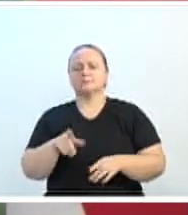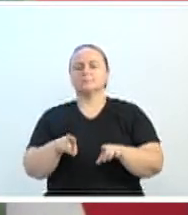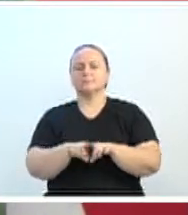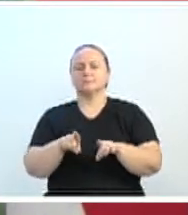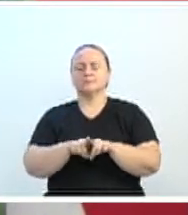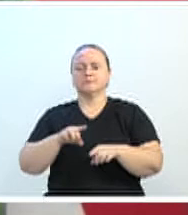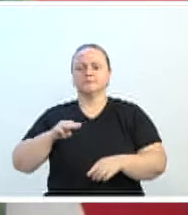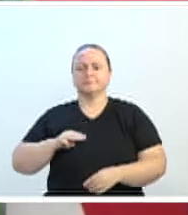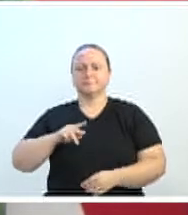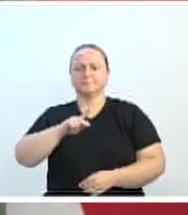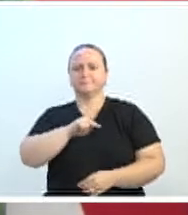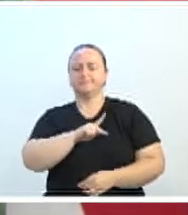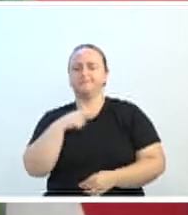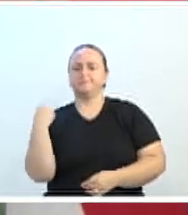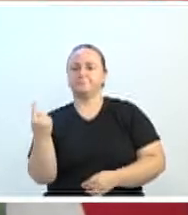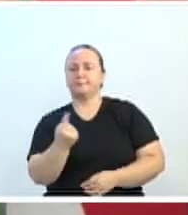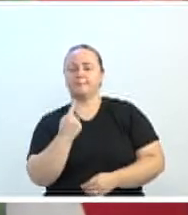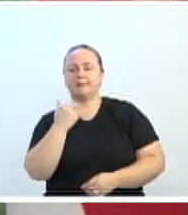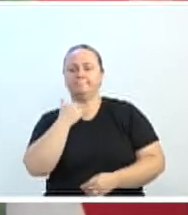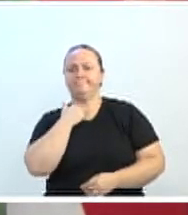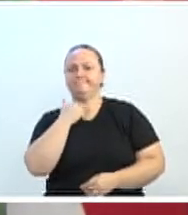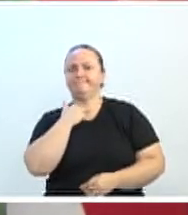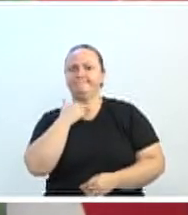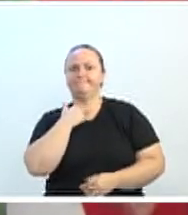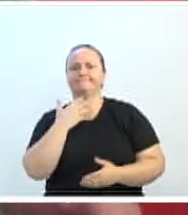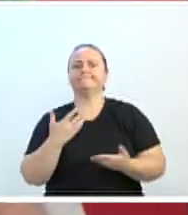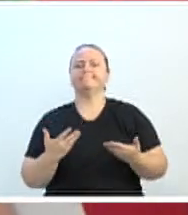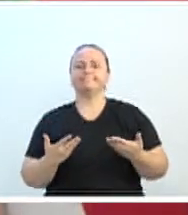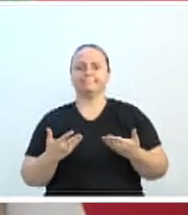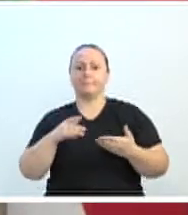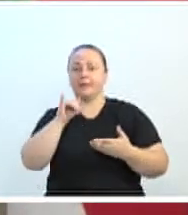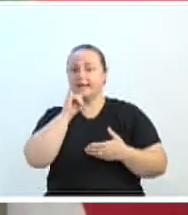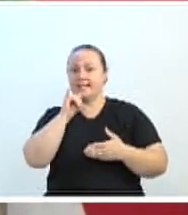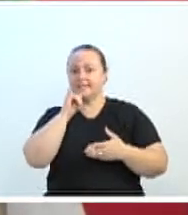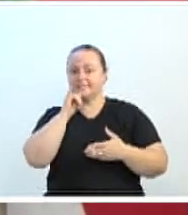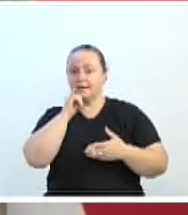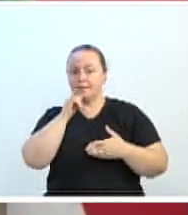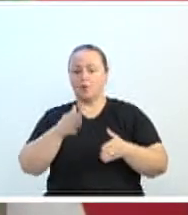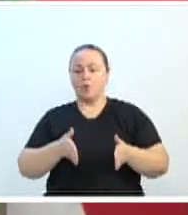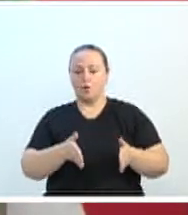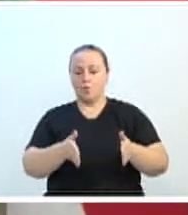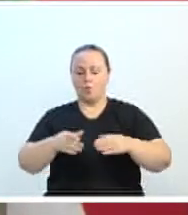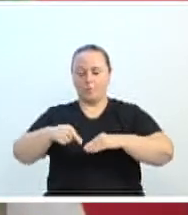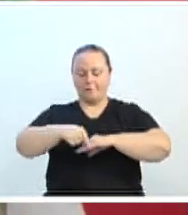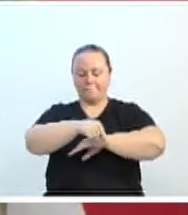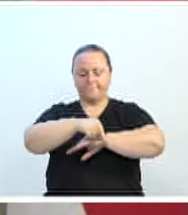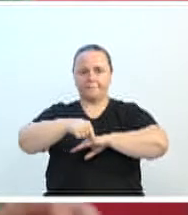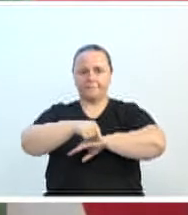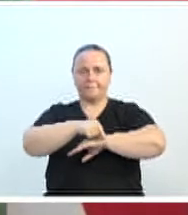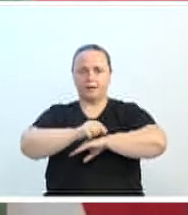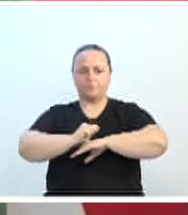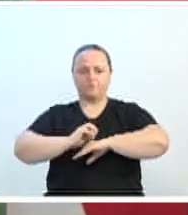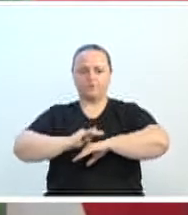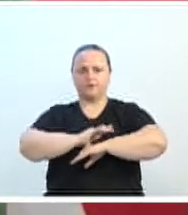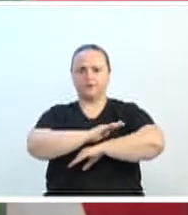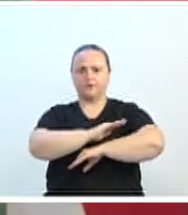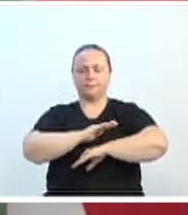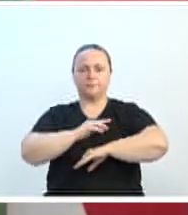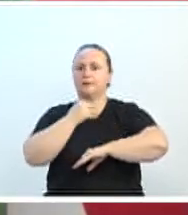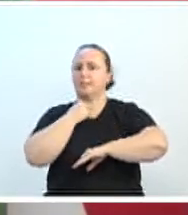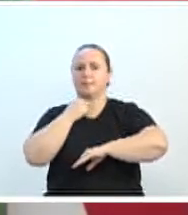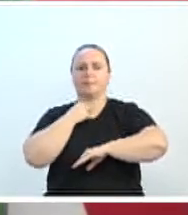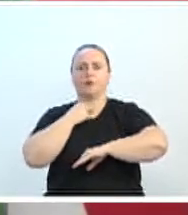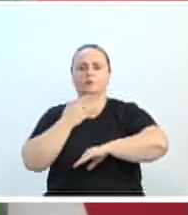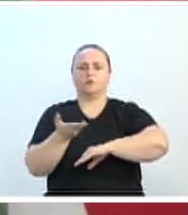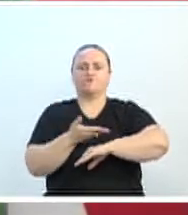a impossibilidade de avançar sob o meio-fio a roçada de algumas calçadas. E, por fim,